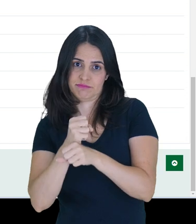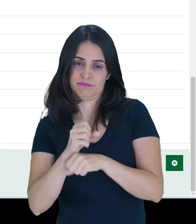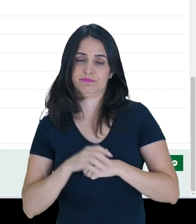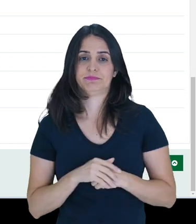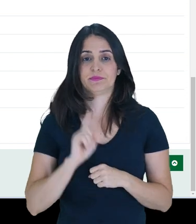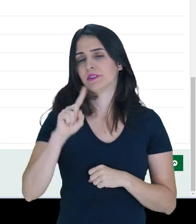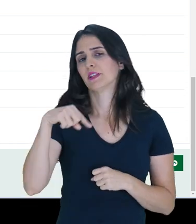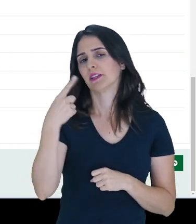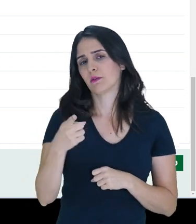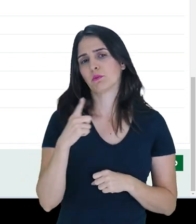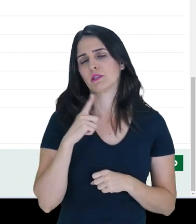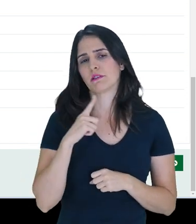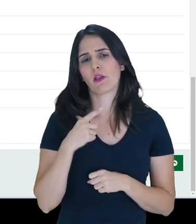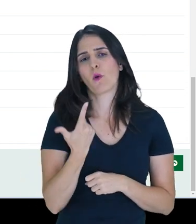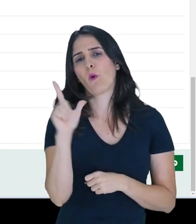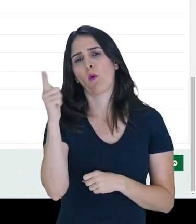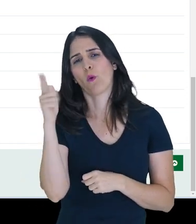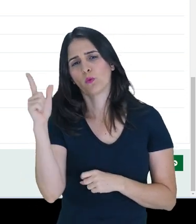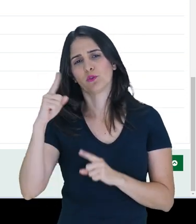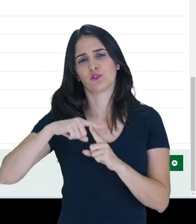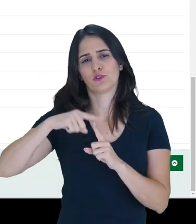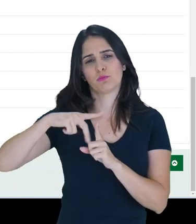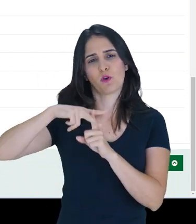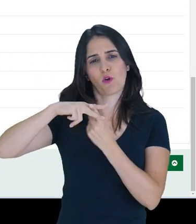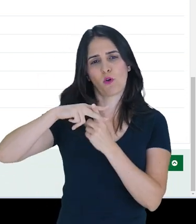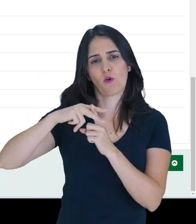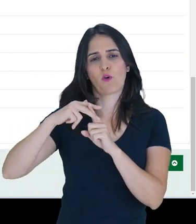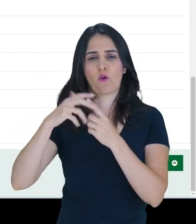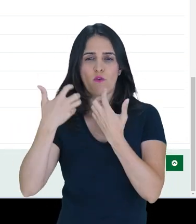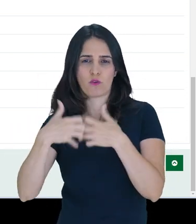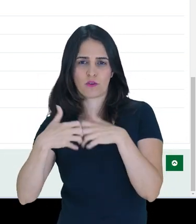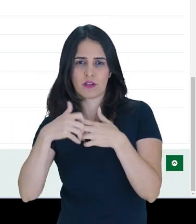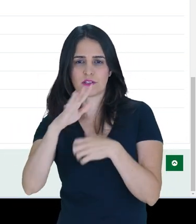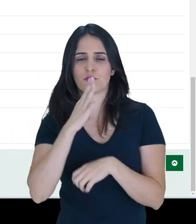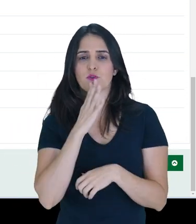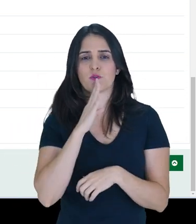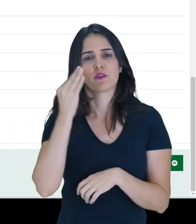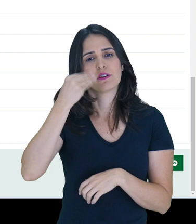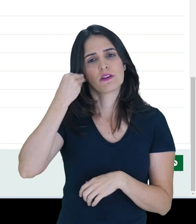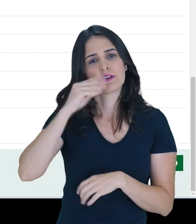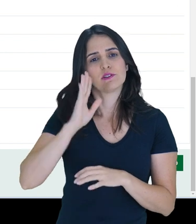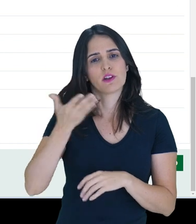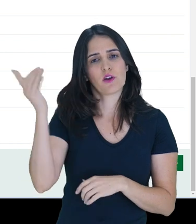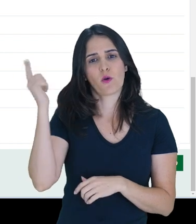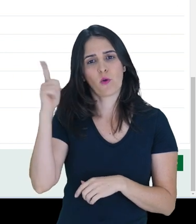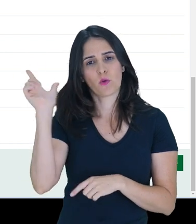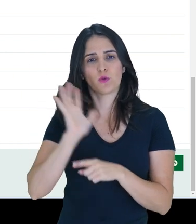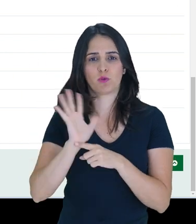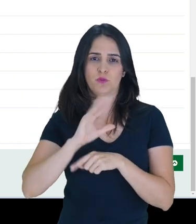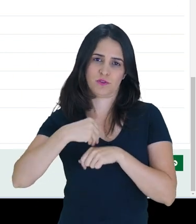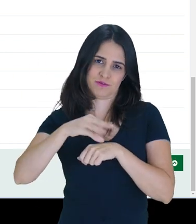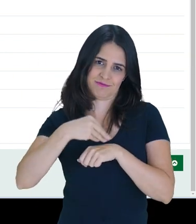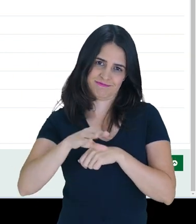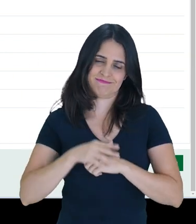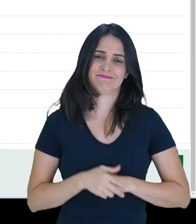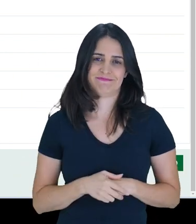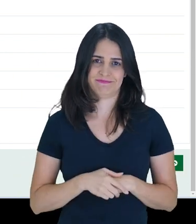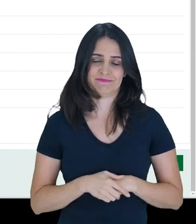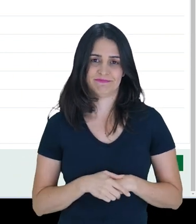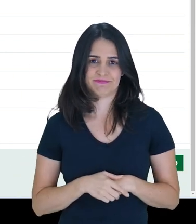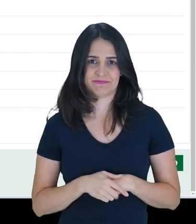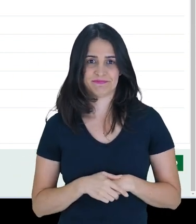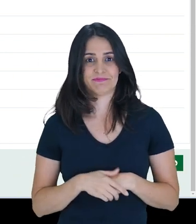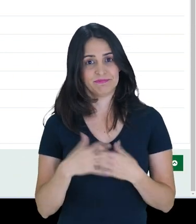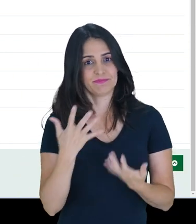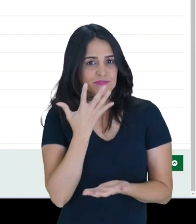seguimos para as configurações comuns de restrição de conclusão que você já conhece de outros tutoriais Então